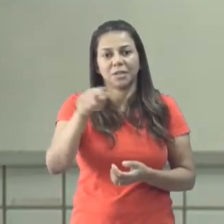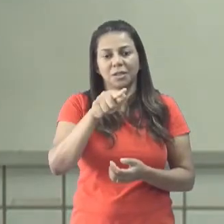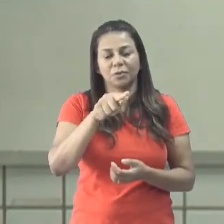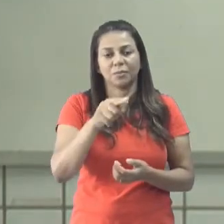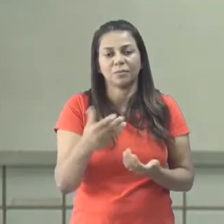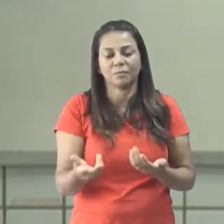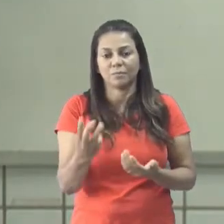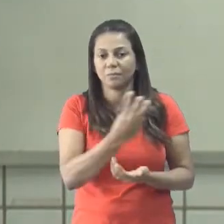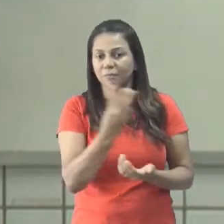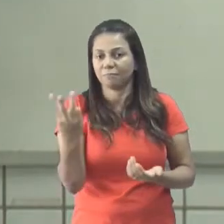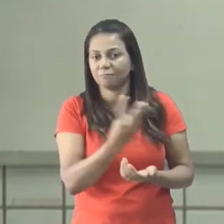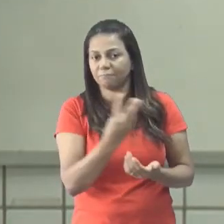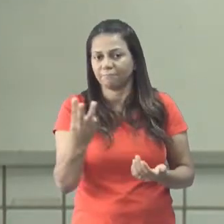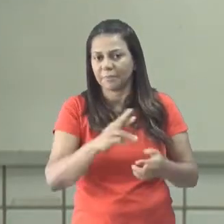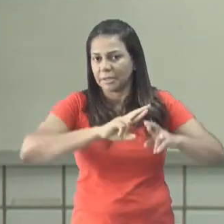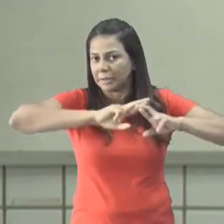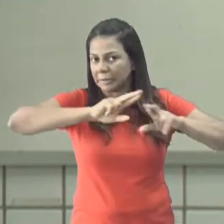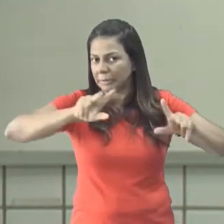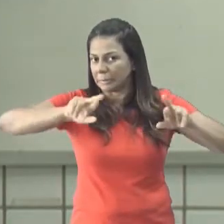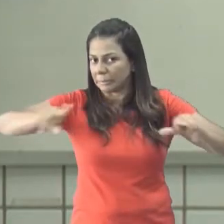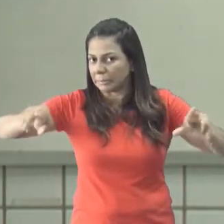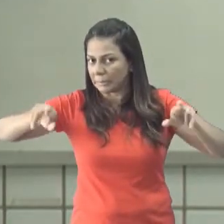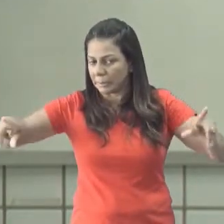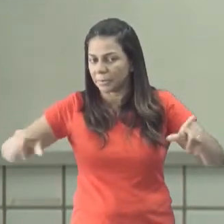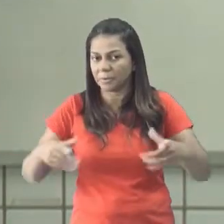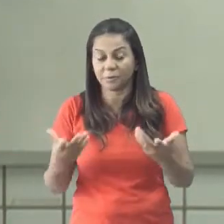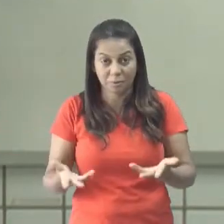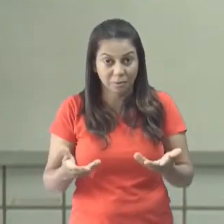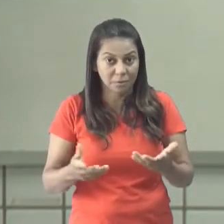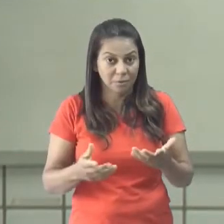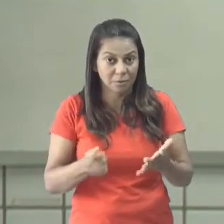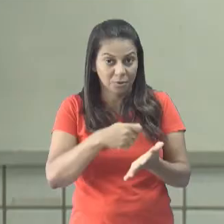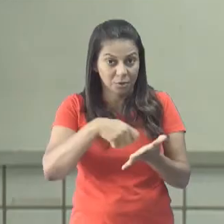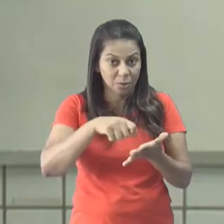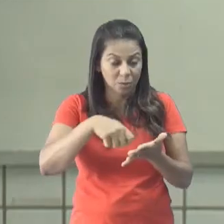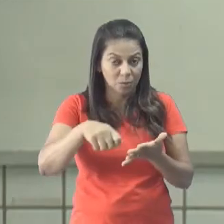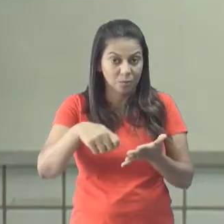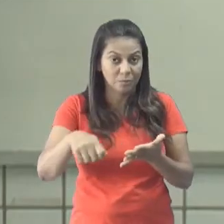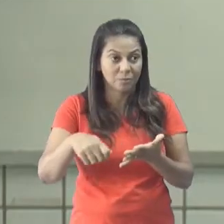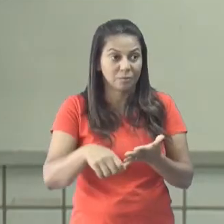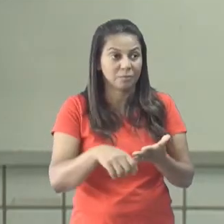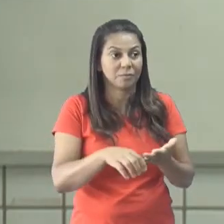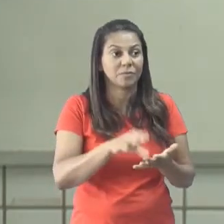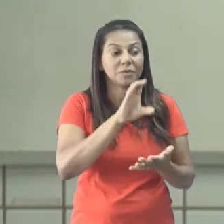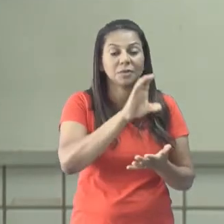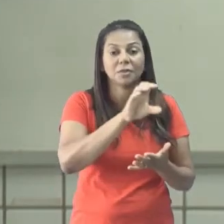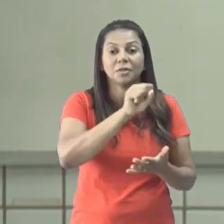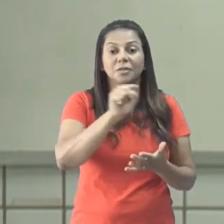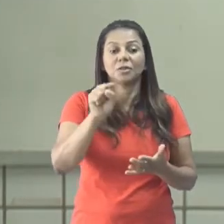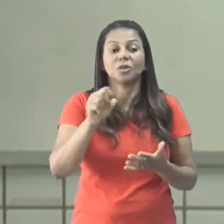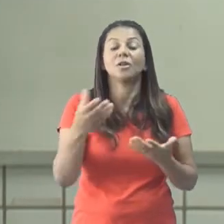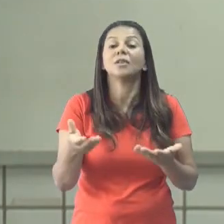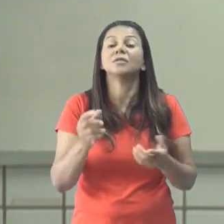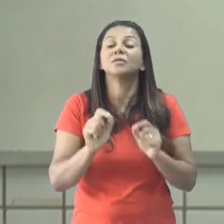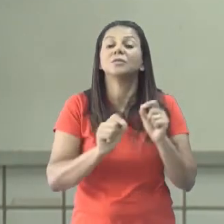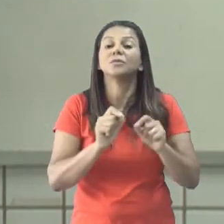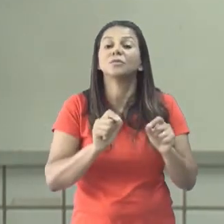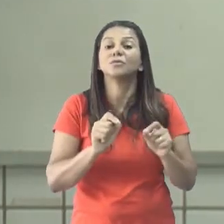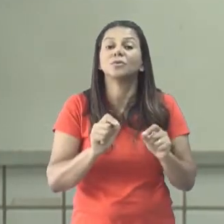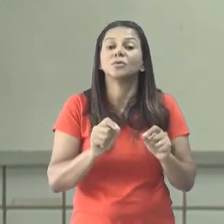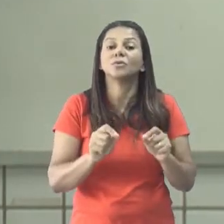grafias completamente diferentes. Quando é que eu utilizo seção? Um C e dois S. Quando é que vale